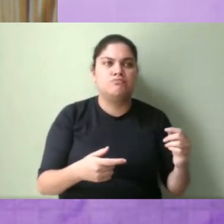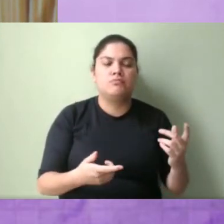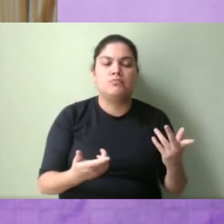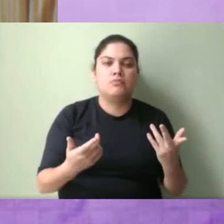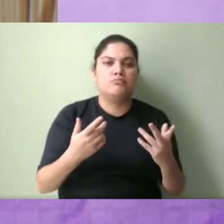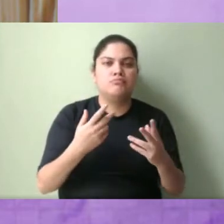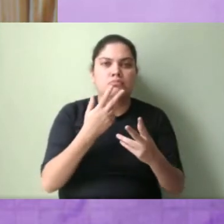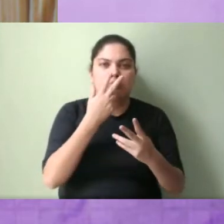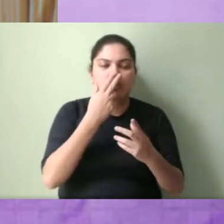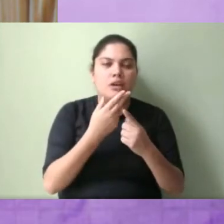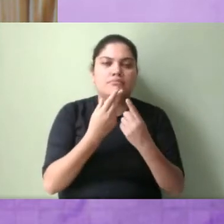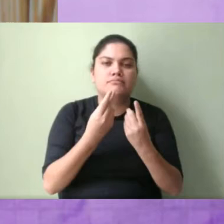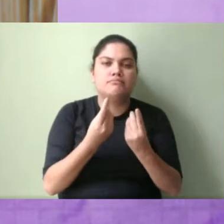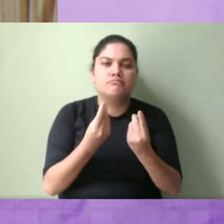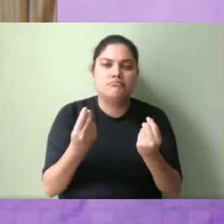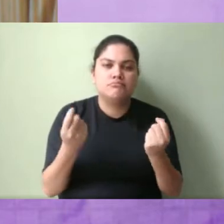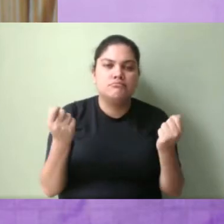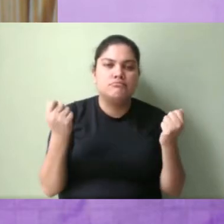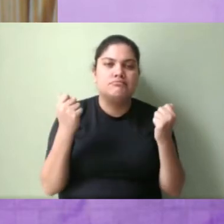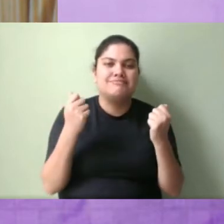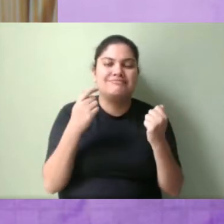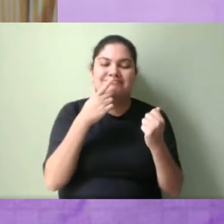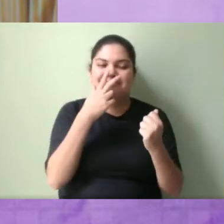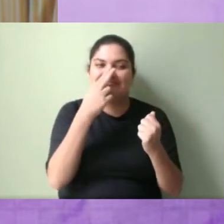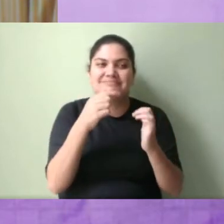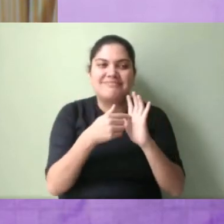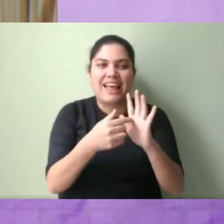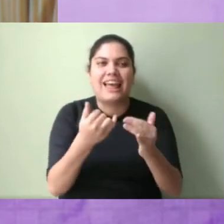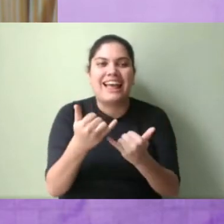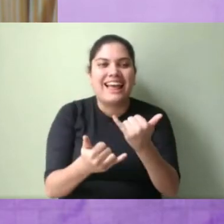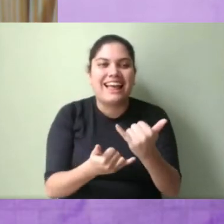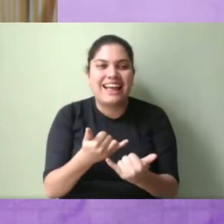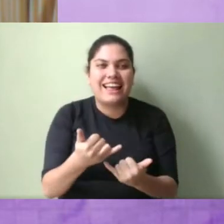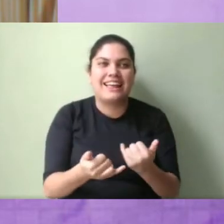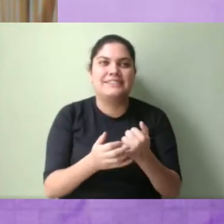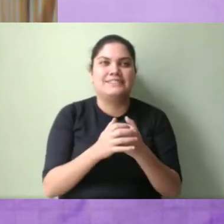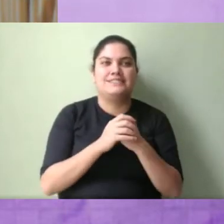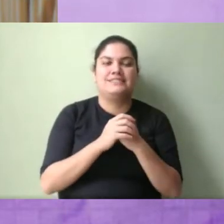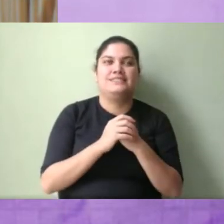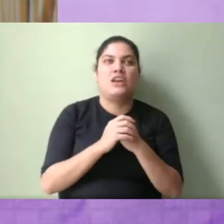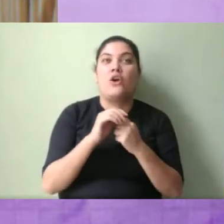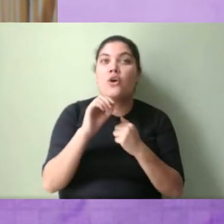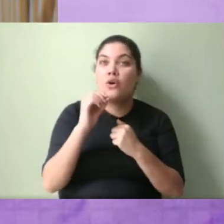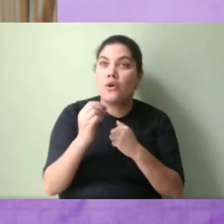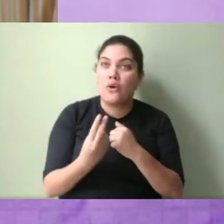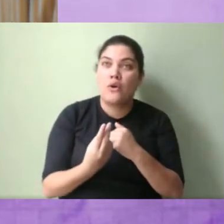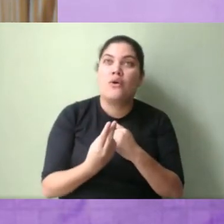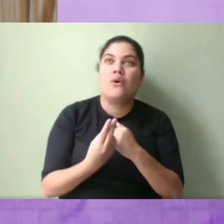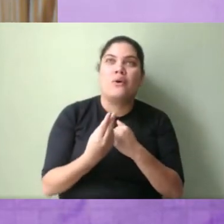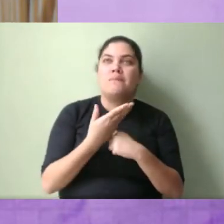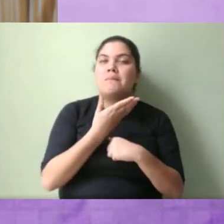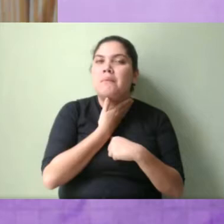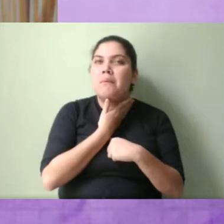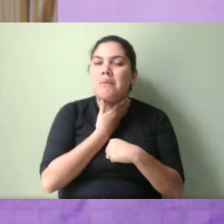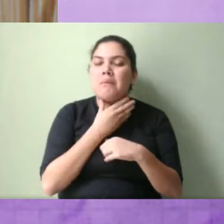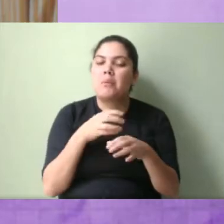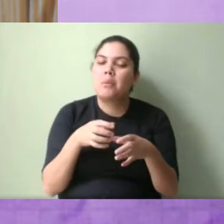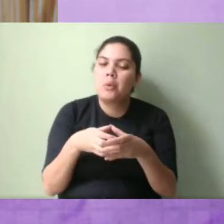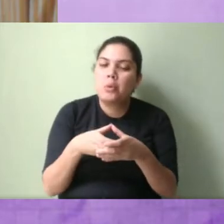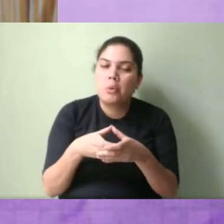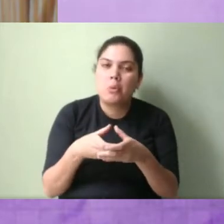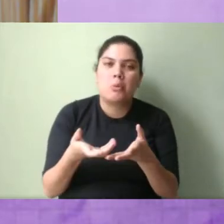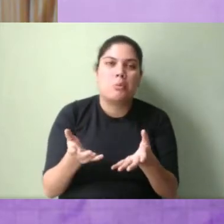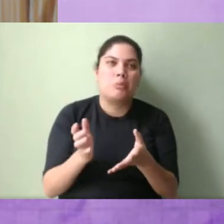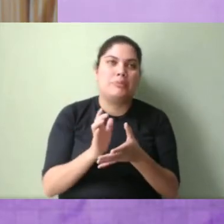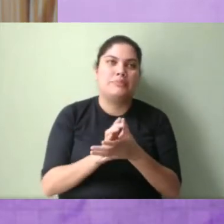também, né, esse assédio de baixo para cima, assim, porque as coisas são muito sutis, né? A forma, vem numa